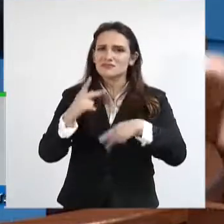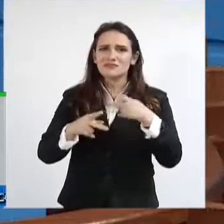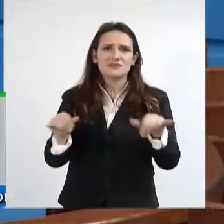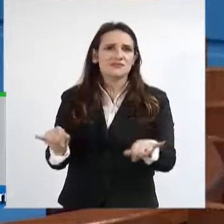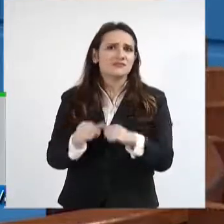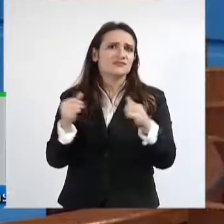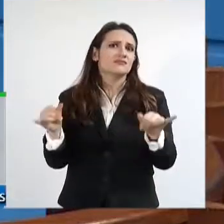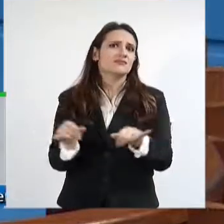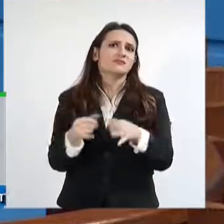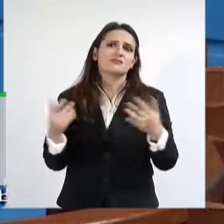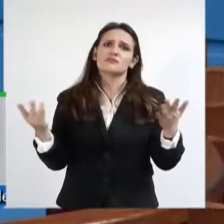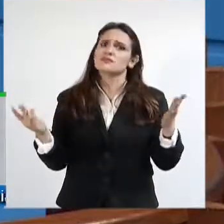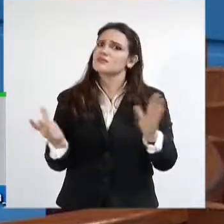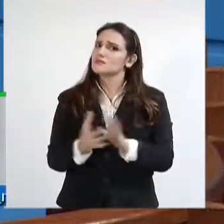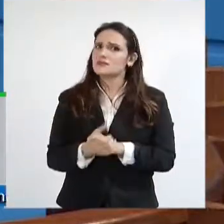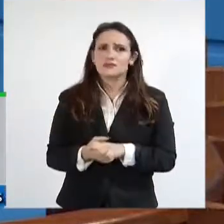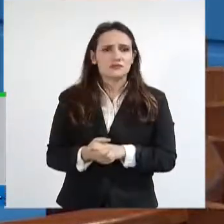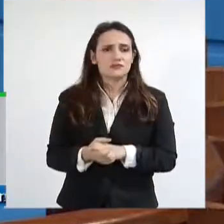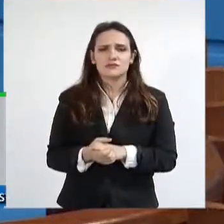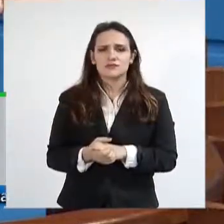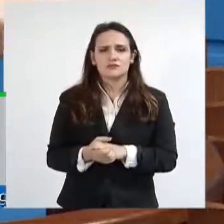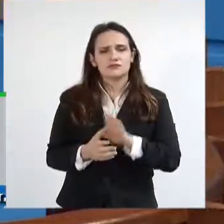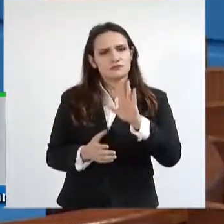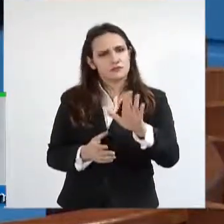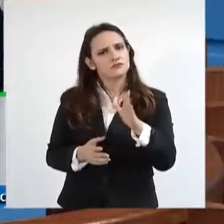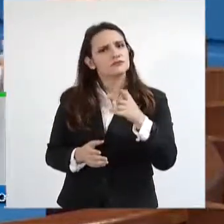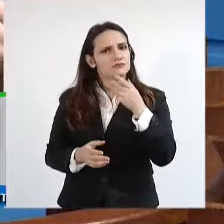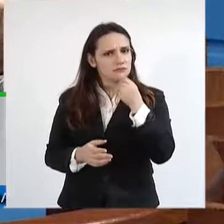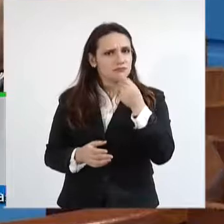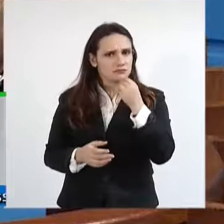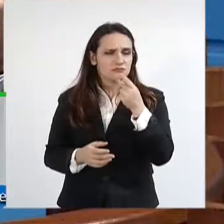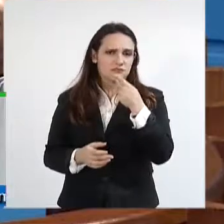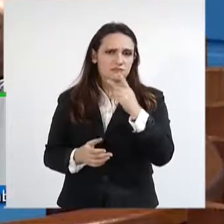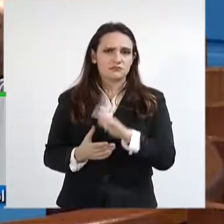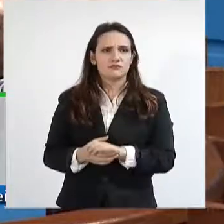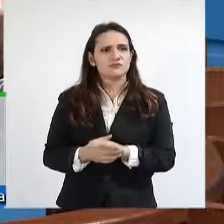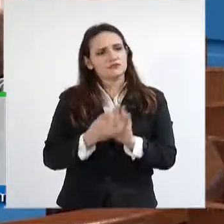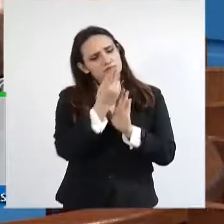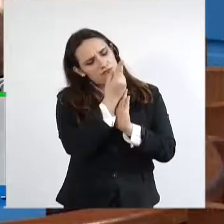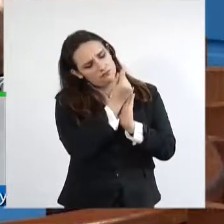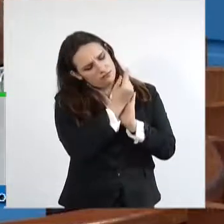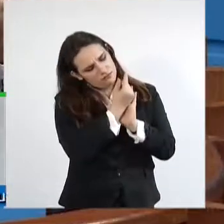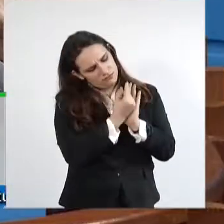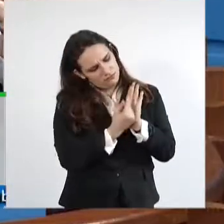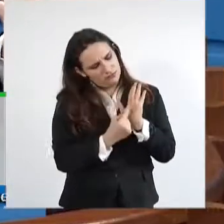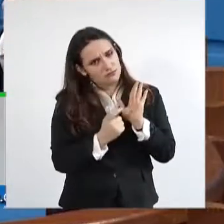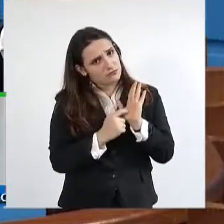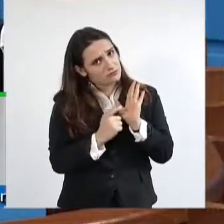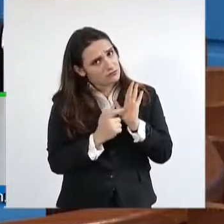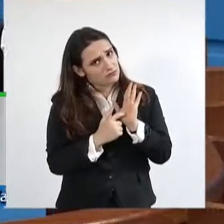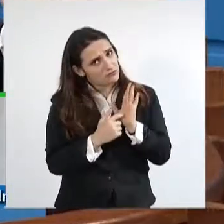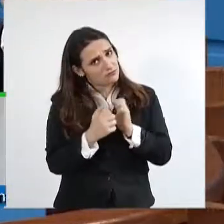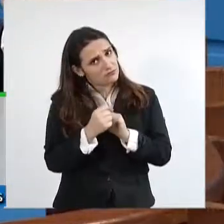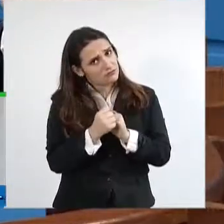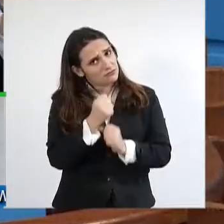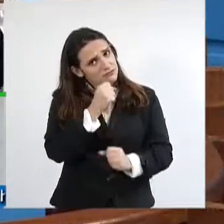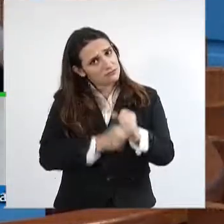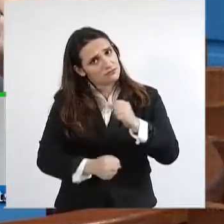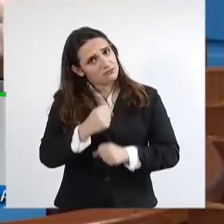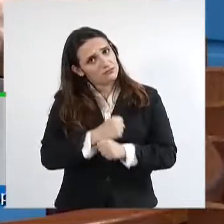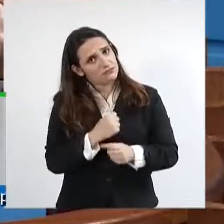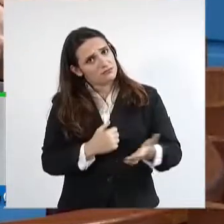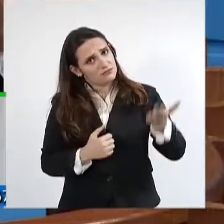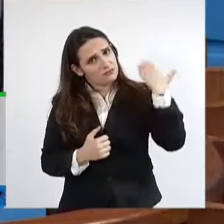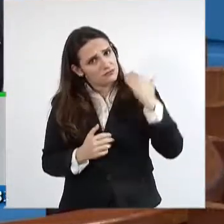Falou, não, esse orçamento aqui, ele foi aprovado o ano passado e